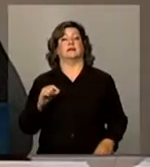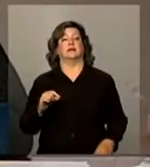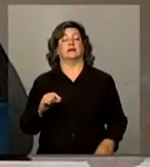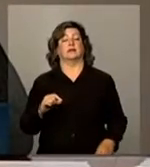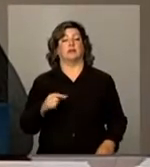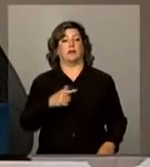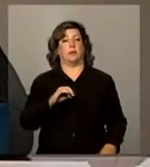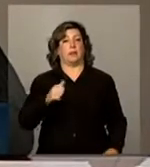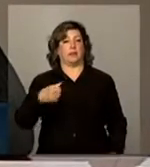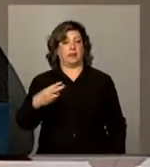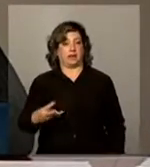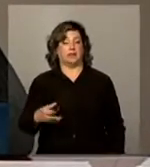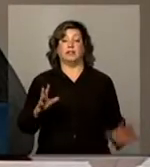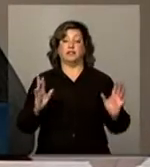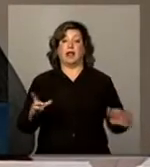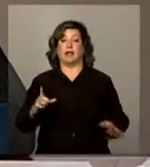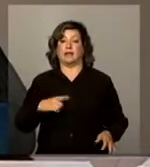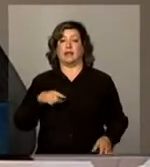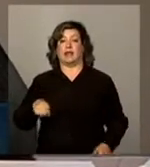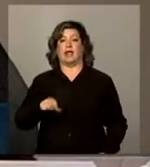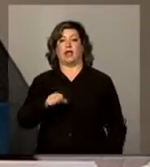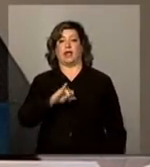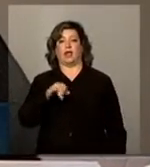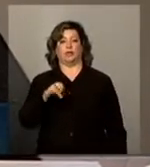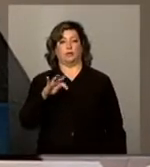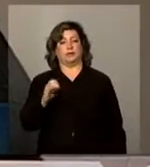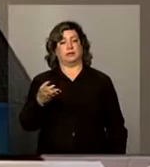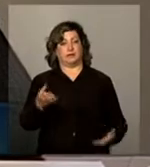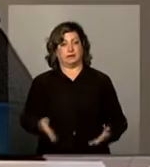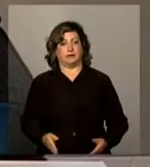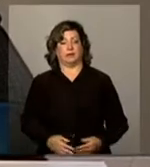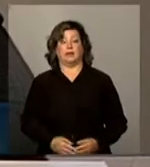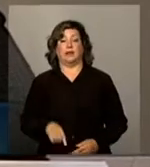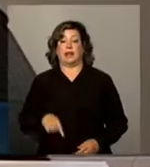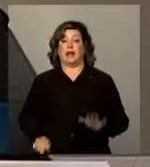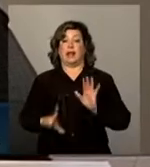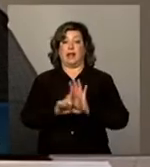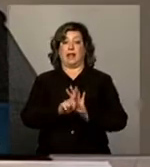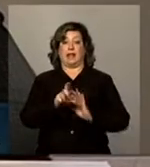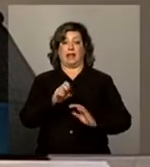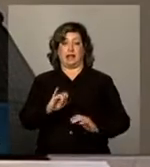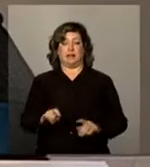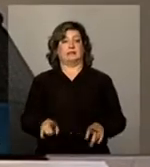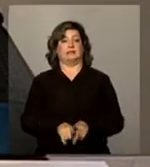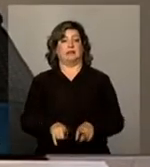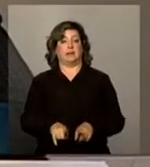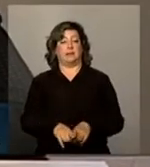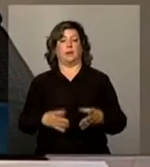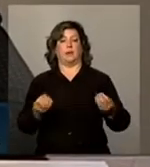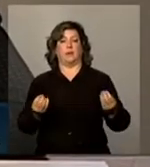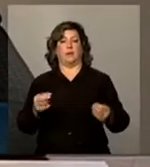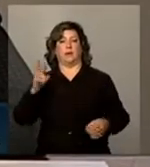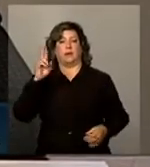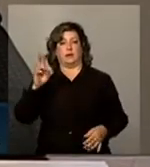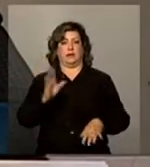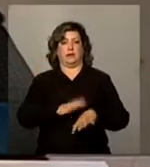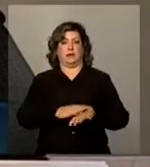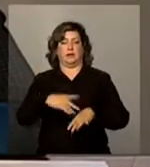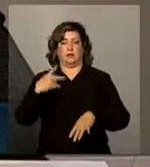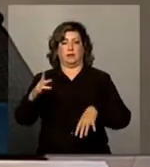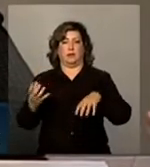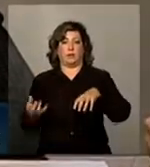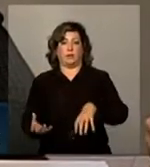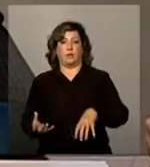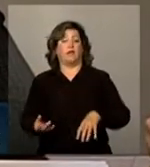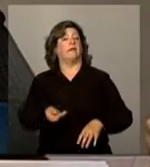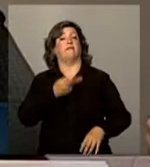pequeno, um ajuste aí. Além disso, a lei, também com bastante responsabilidade feita pelo Congresso,